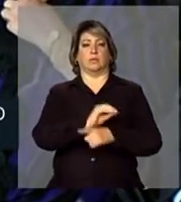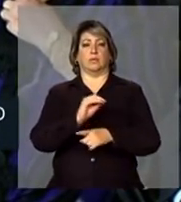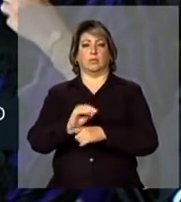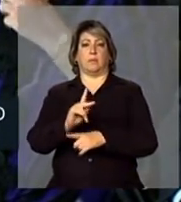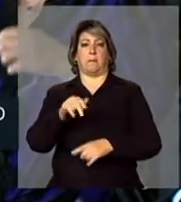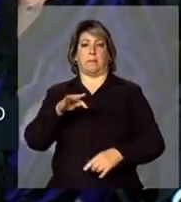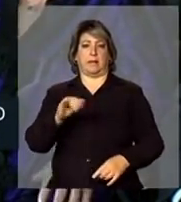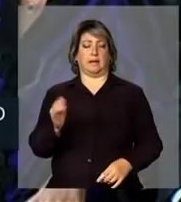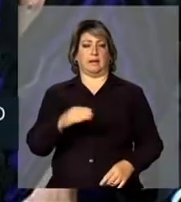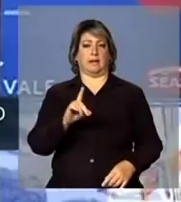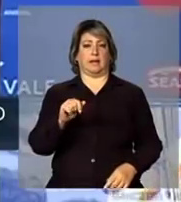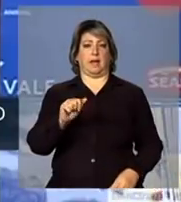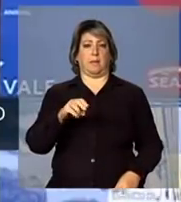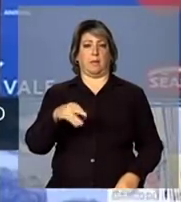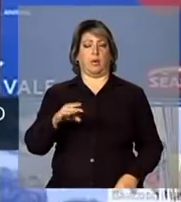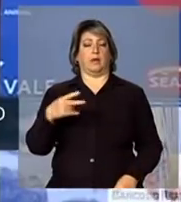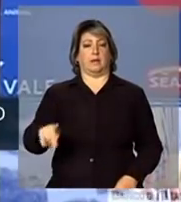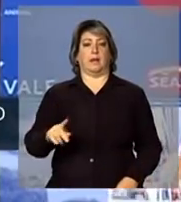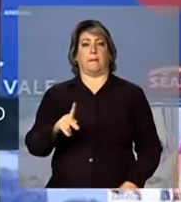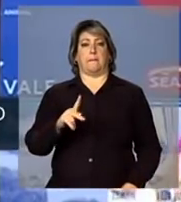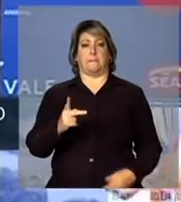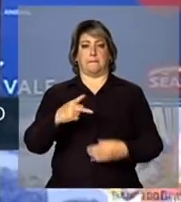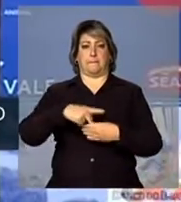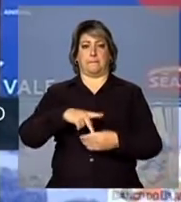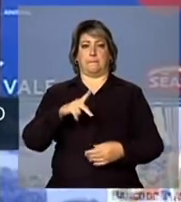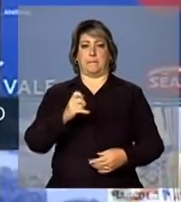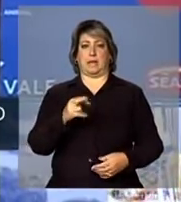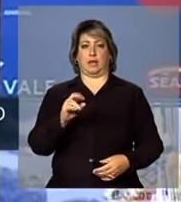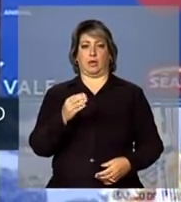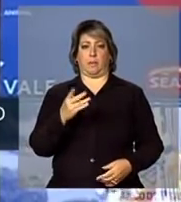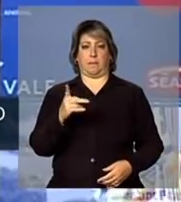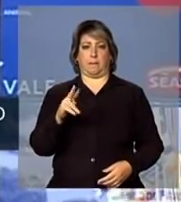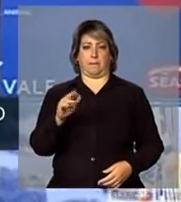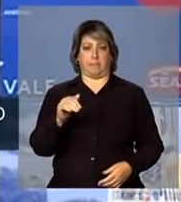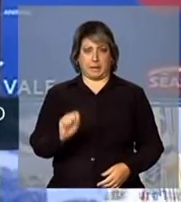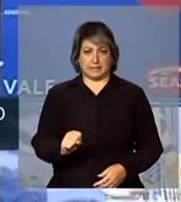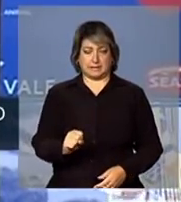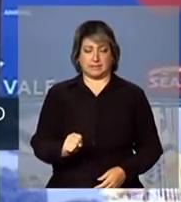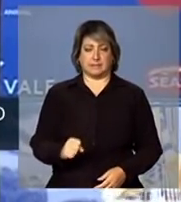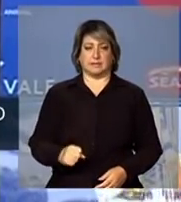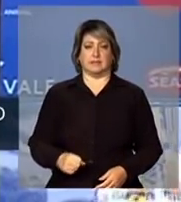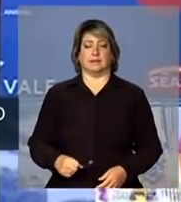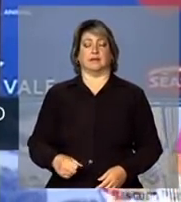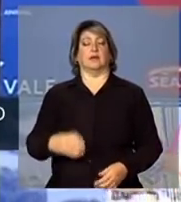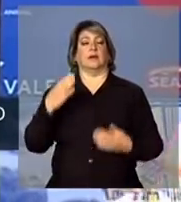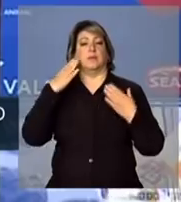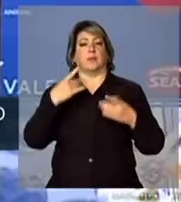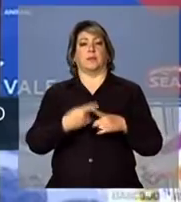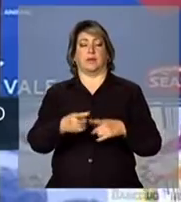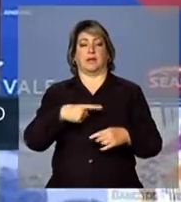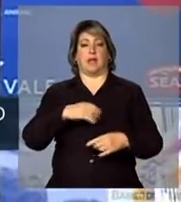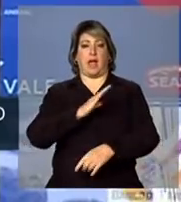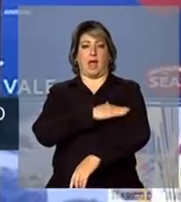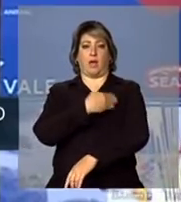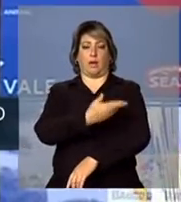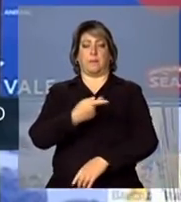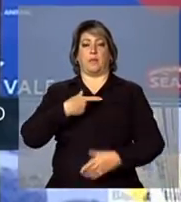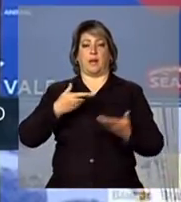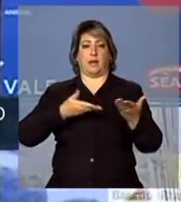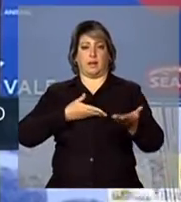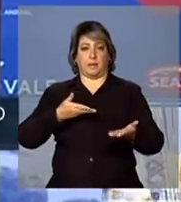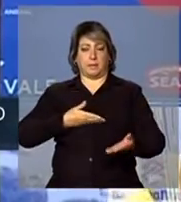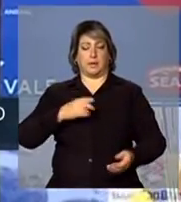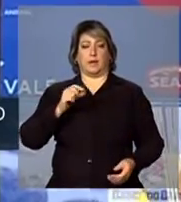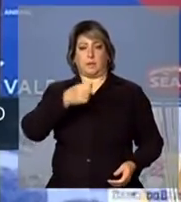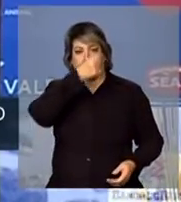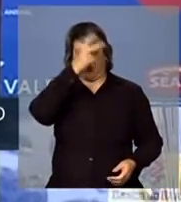da Petrobras. Abro aqui um parêntese para enfatizar que, ao lado do meu amigo prefeito de Uberlândia, aqui